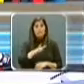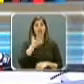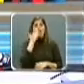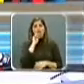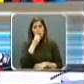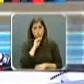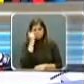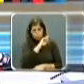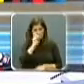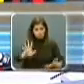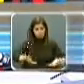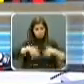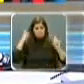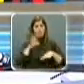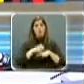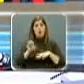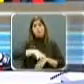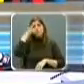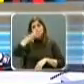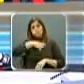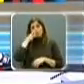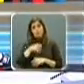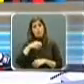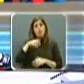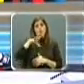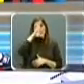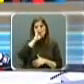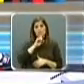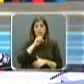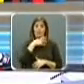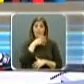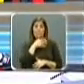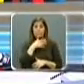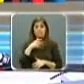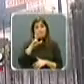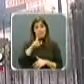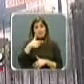ficaram indignados com as declarações de Nuno Crato no telejornal da RTP.